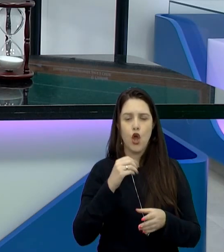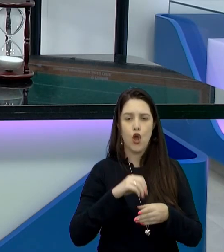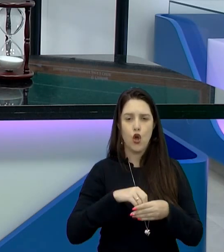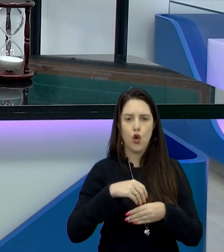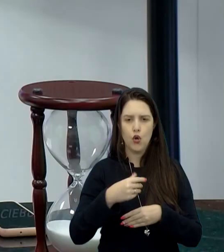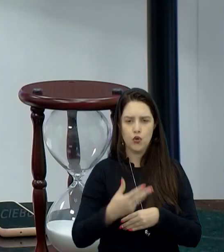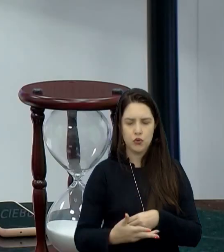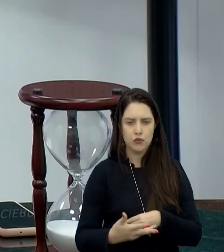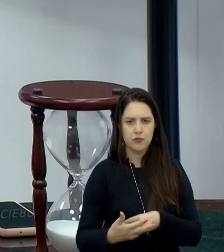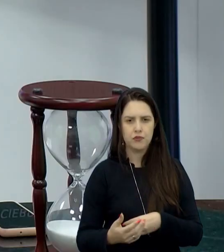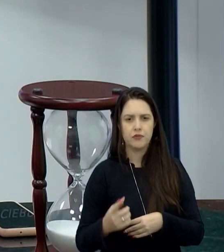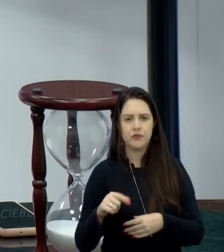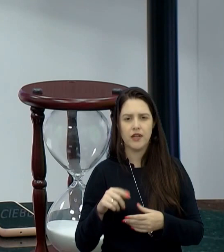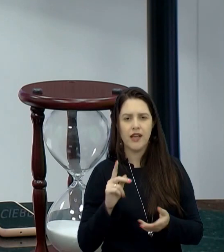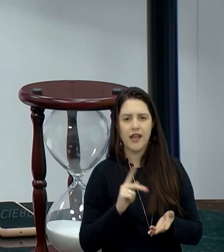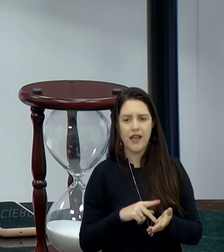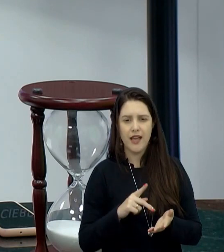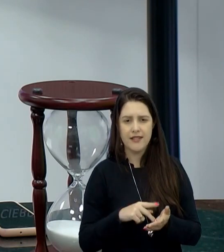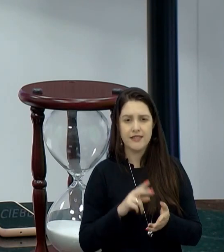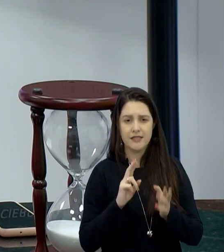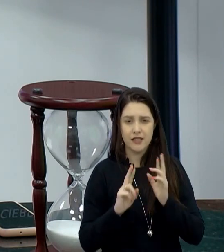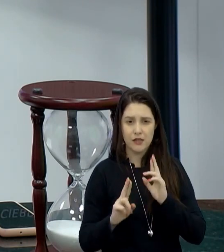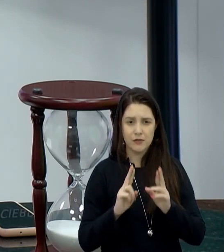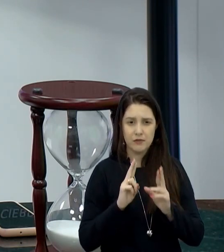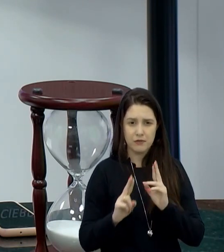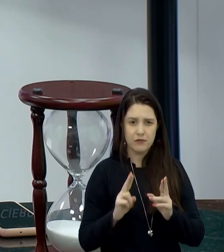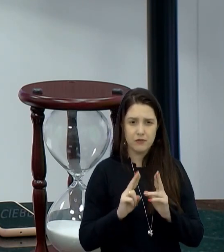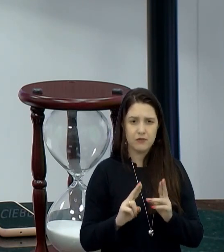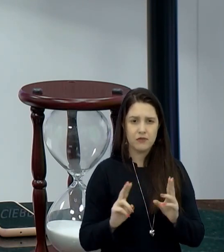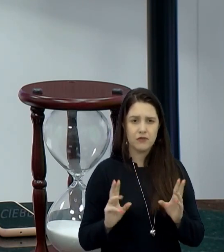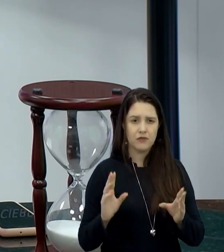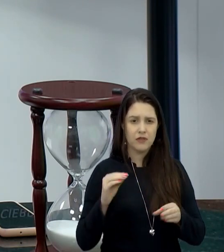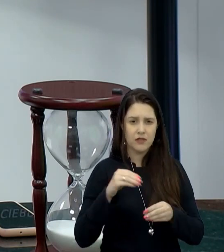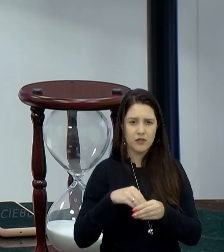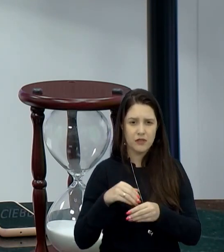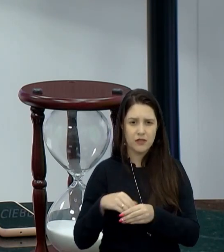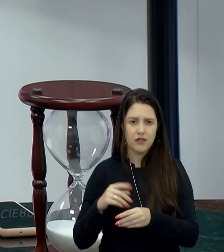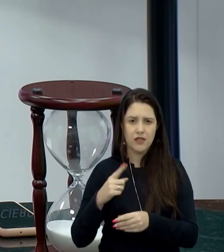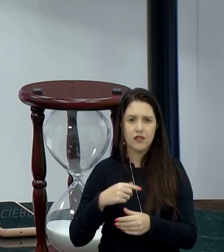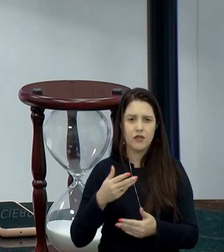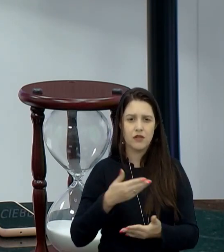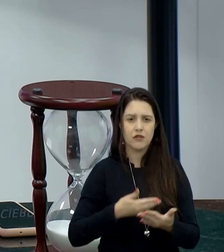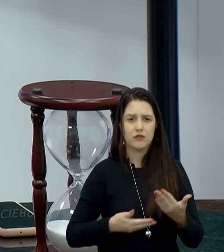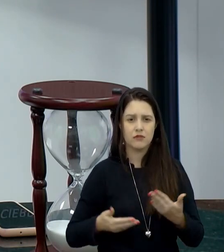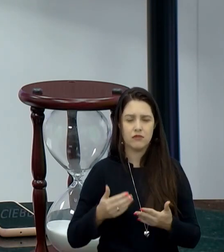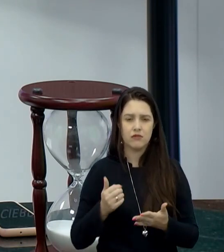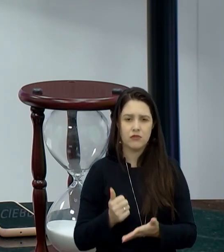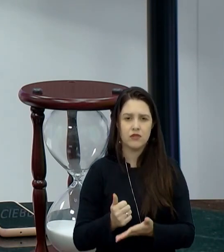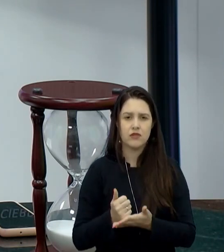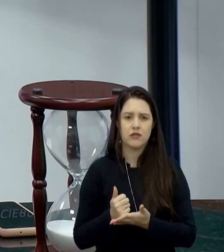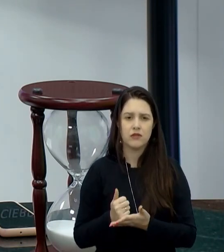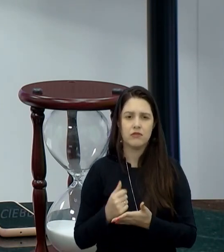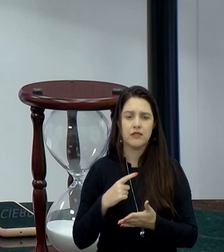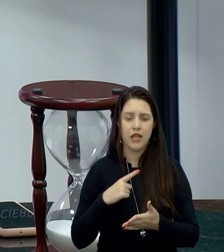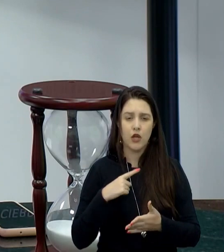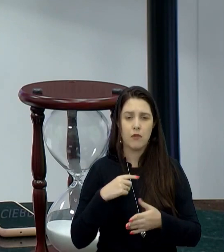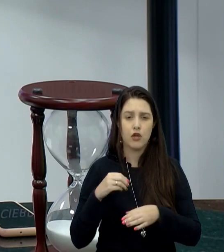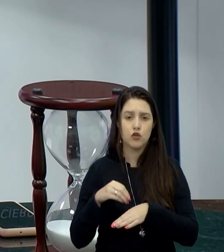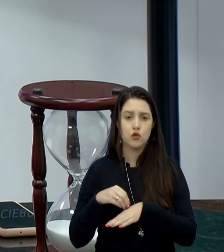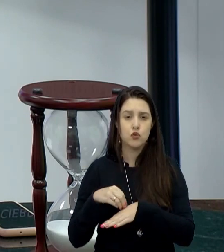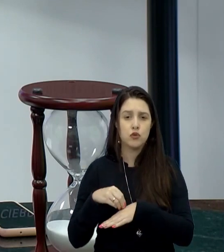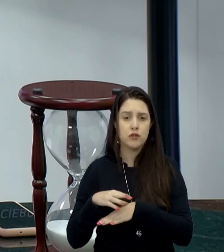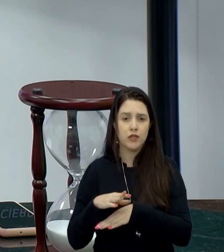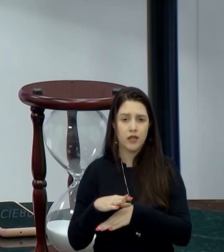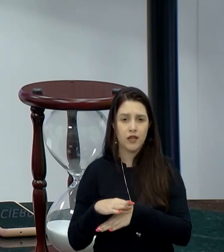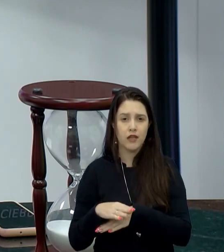E aí, essas respostas, quem trouxe, não foram os alunos que trouxeram, tá? Então, fica uma sugestão, assim, que